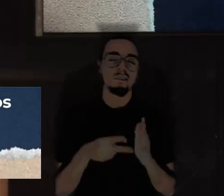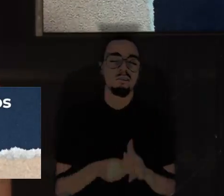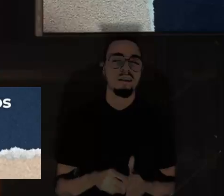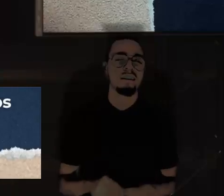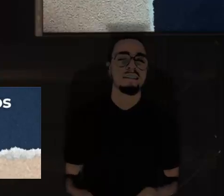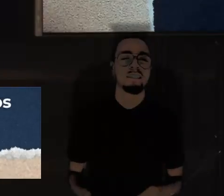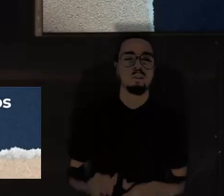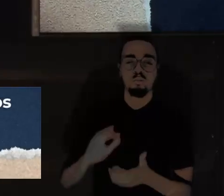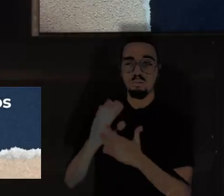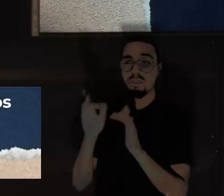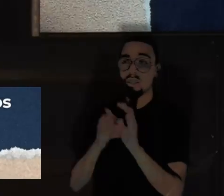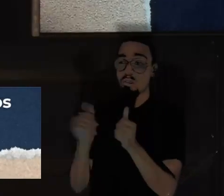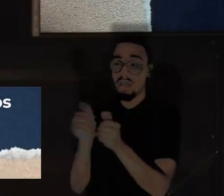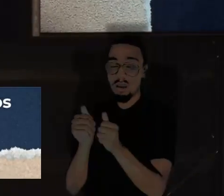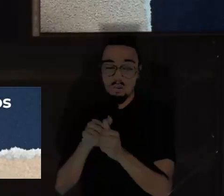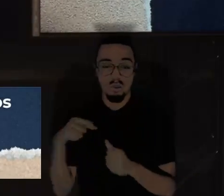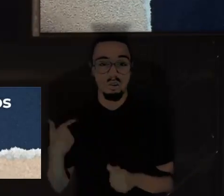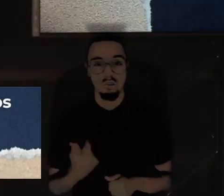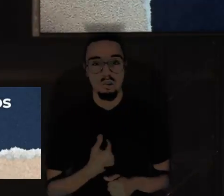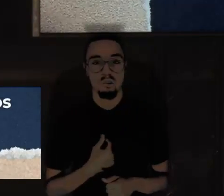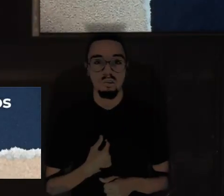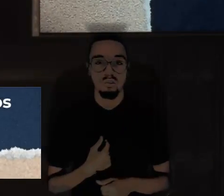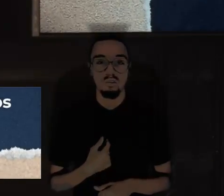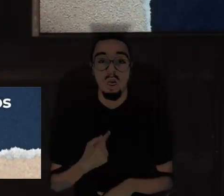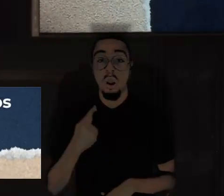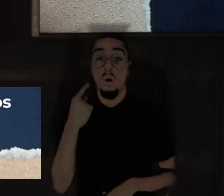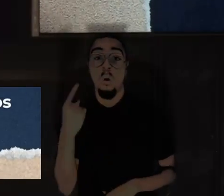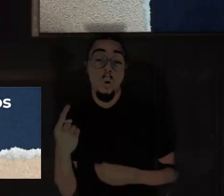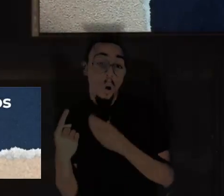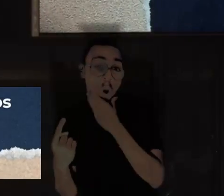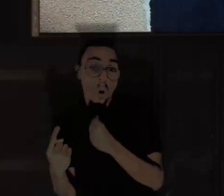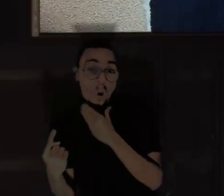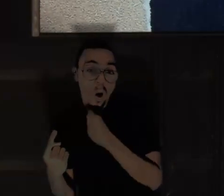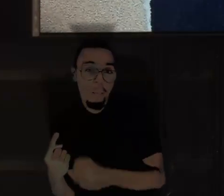conosco, um homem só é capaz de perseguir 2 mil homens.